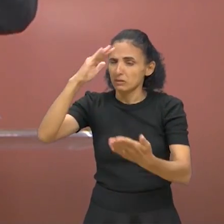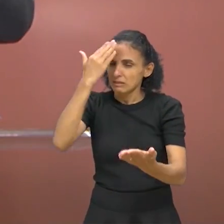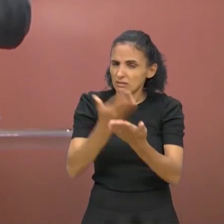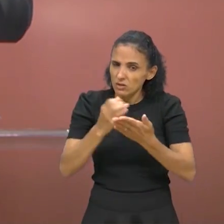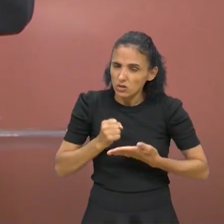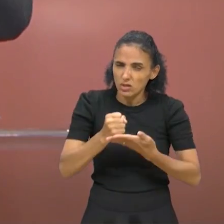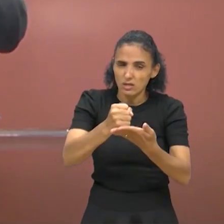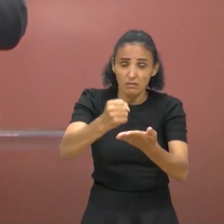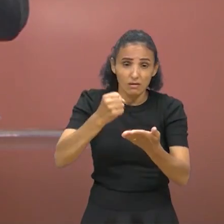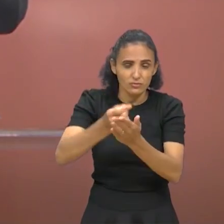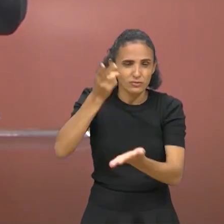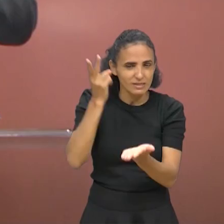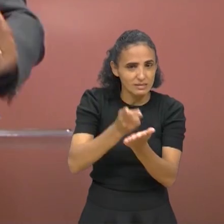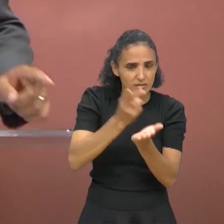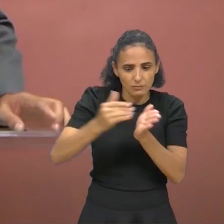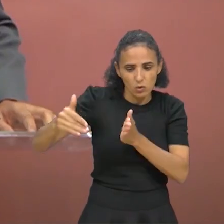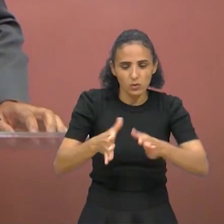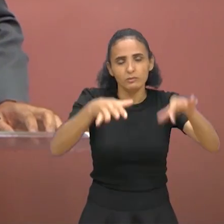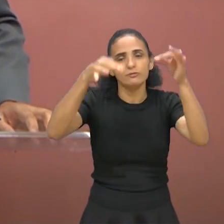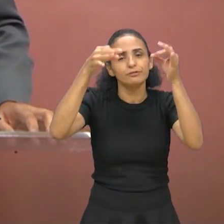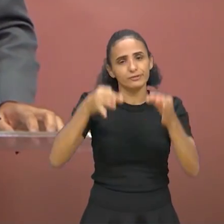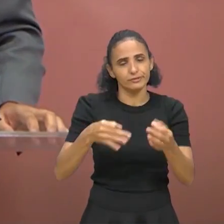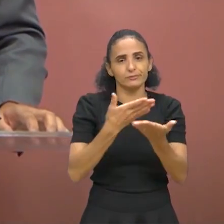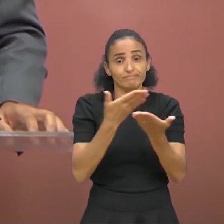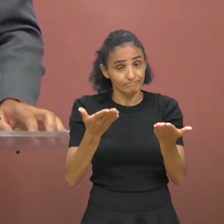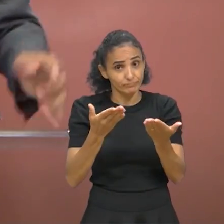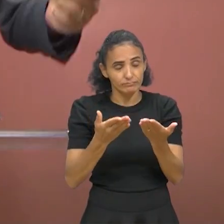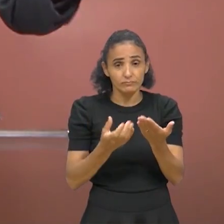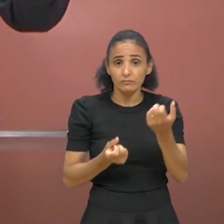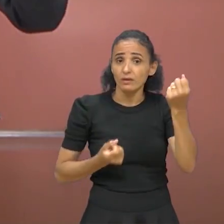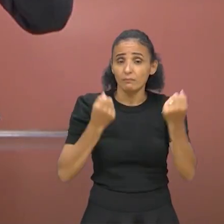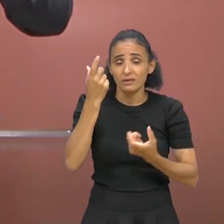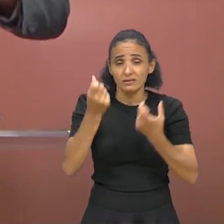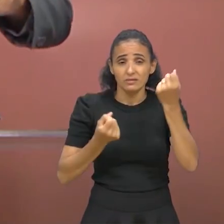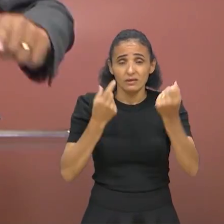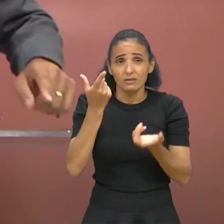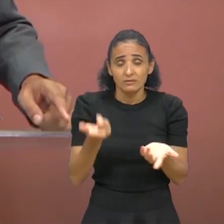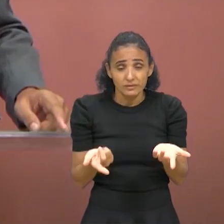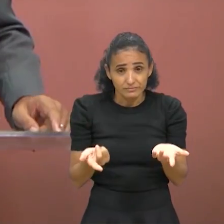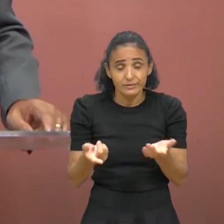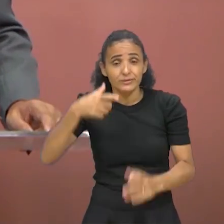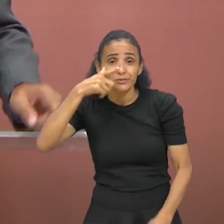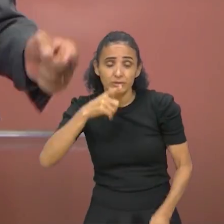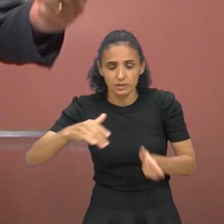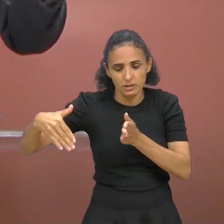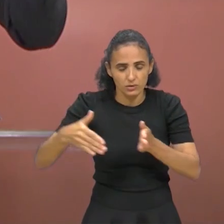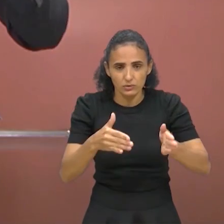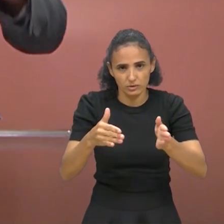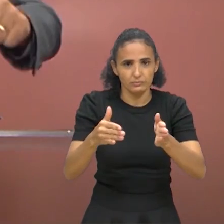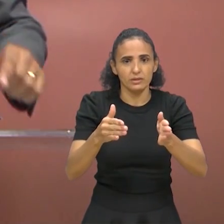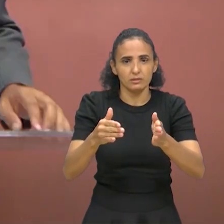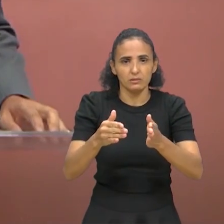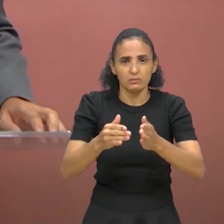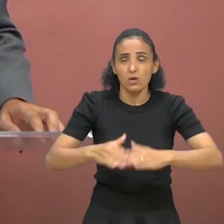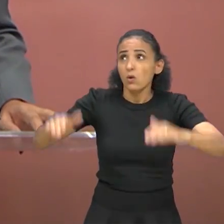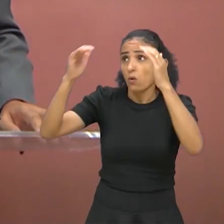os melhores caminhos para nós. Porém, muitas vezes, para nós chegarmos nestes caminhos, no centro da vontade